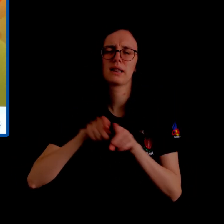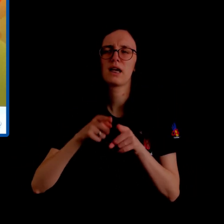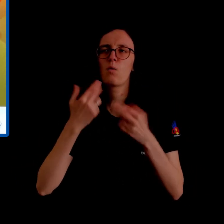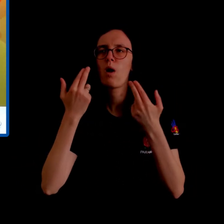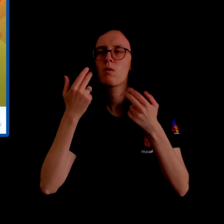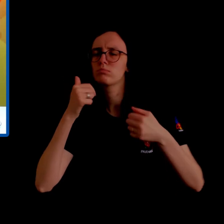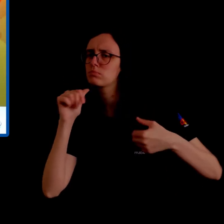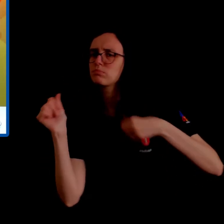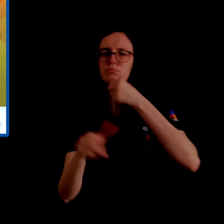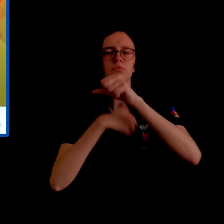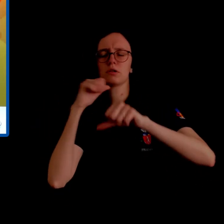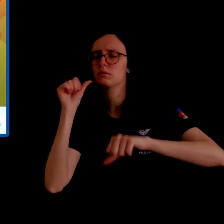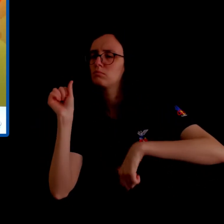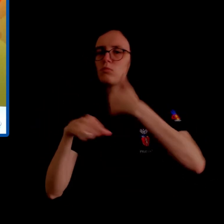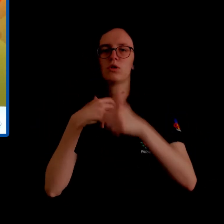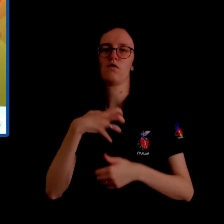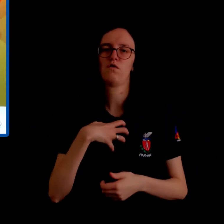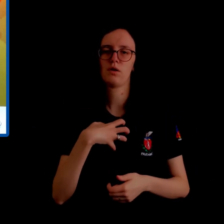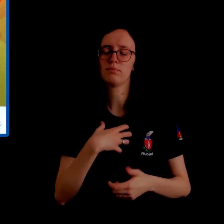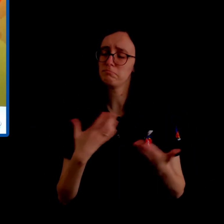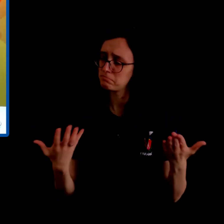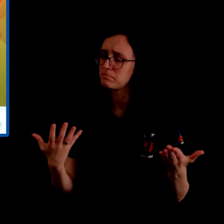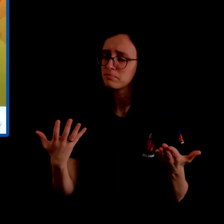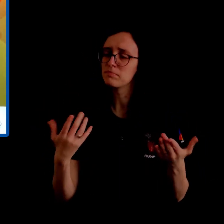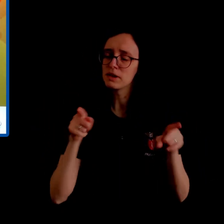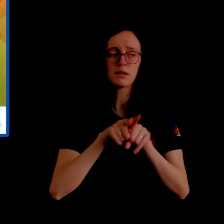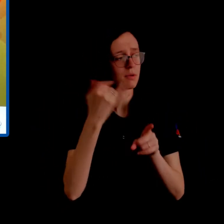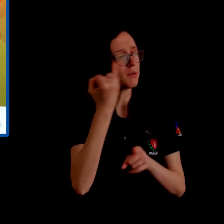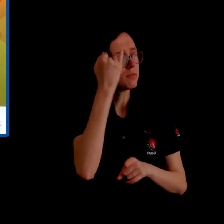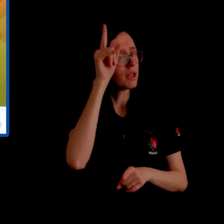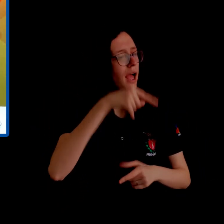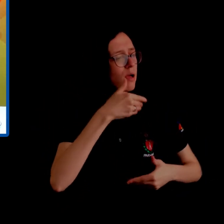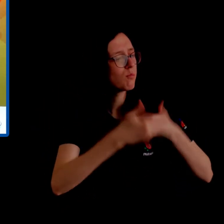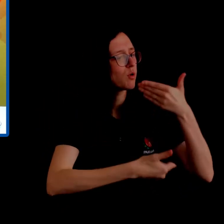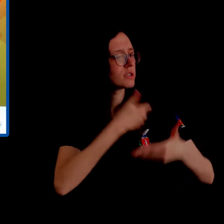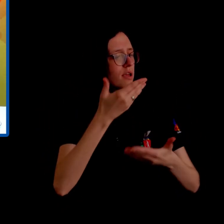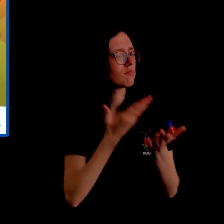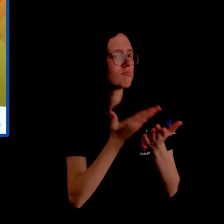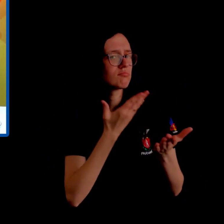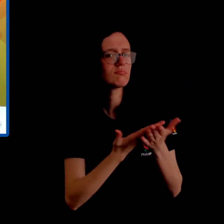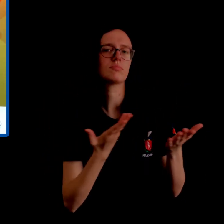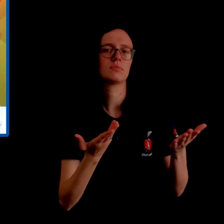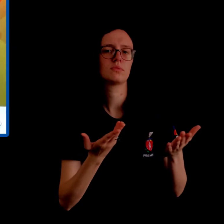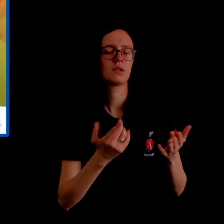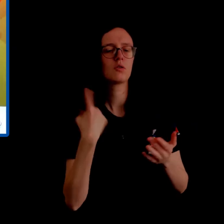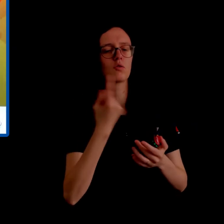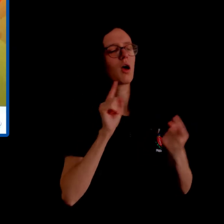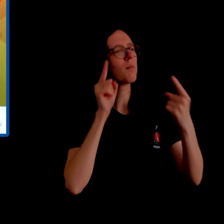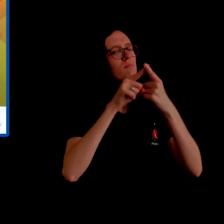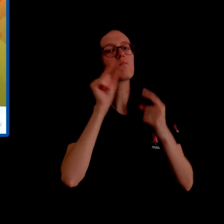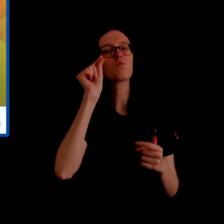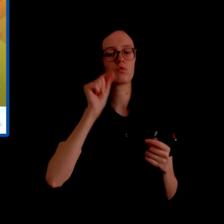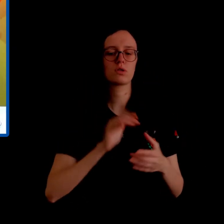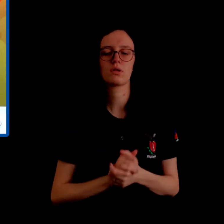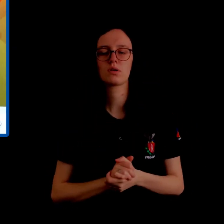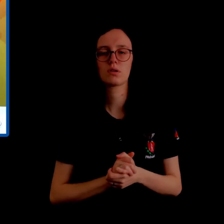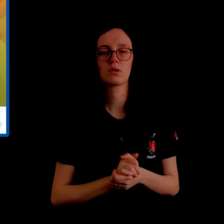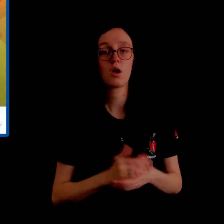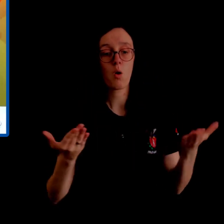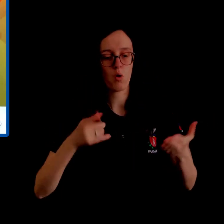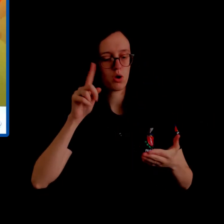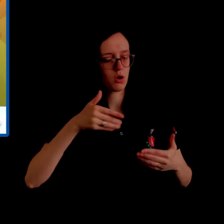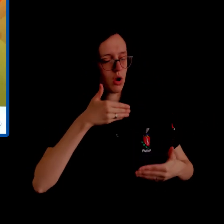reinventando um processo. Isso. Inclusive o processo de formação. Então, assim, qual é a nossa intenção agora? Hoje está iniciando esse